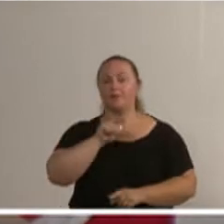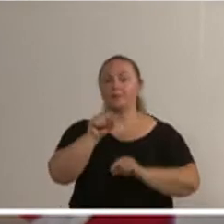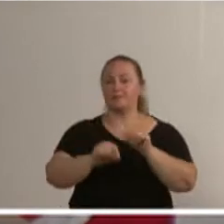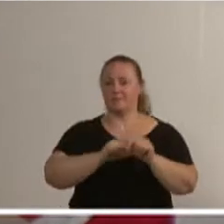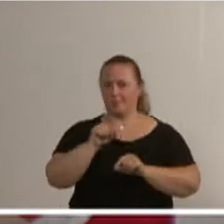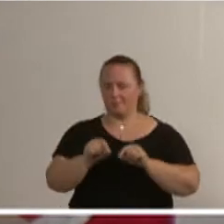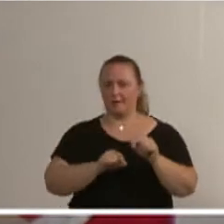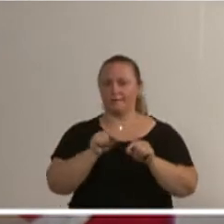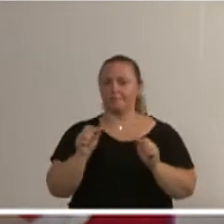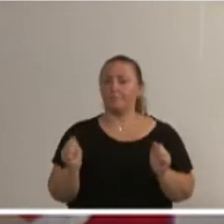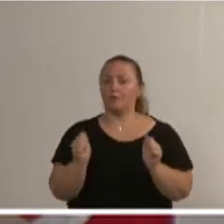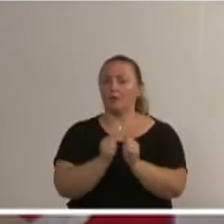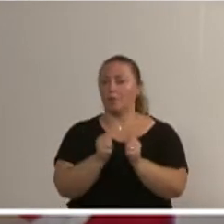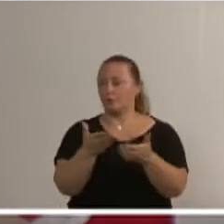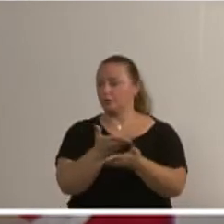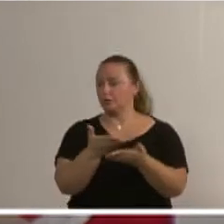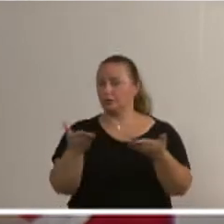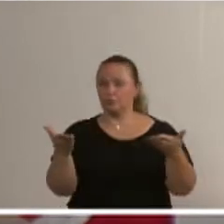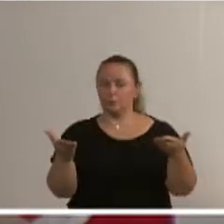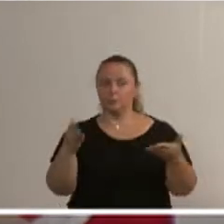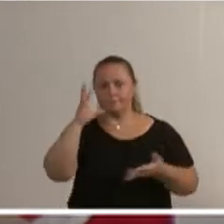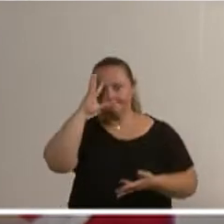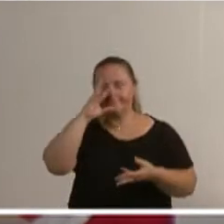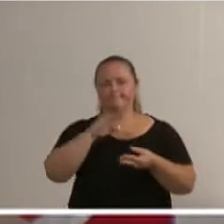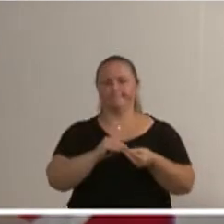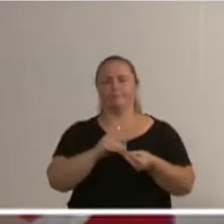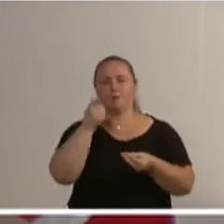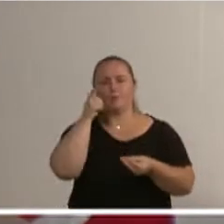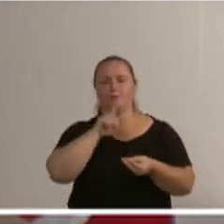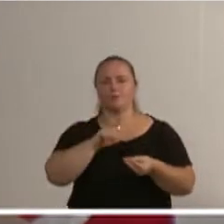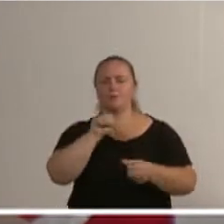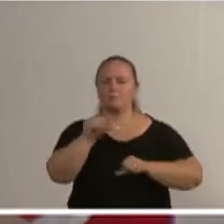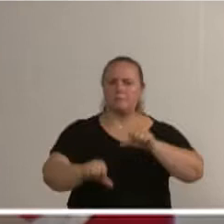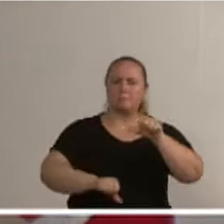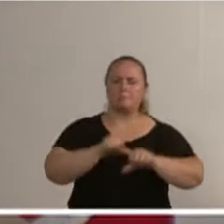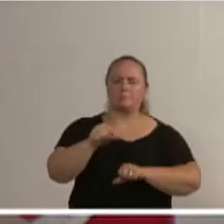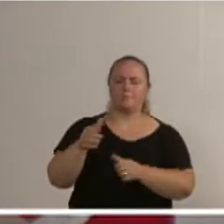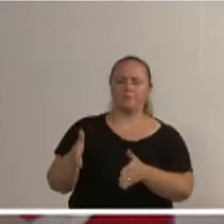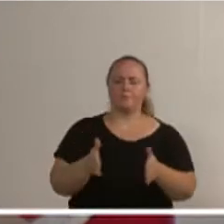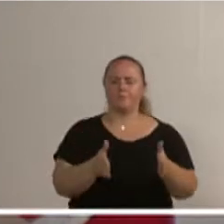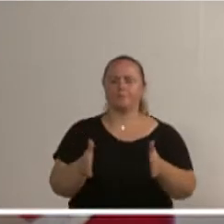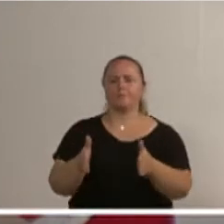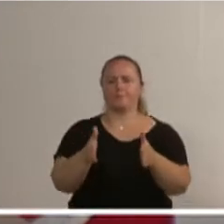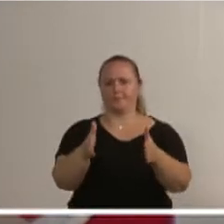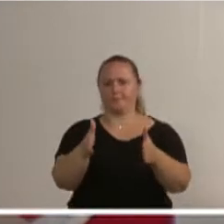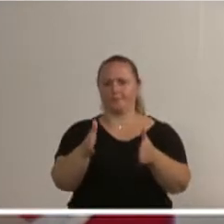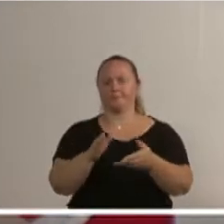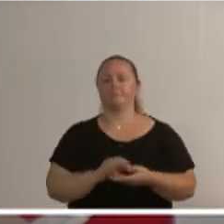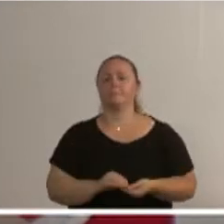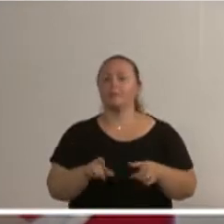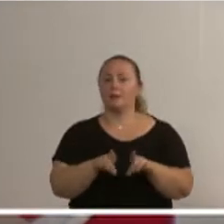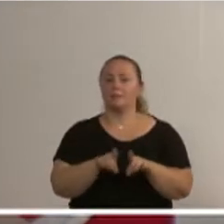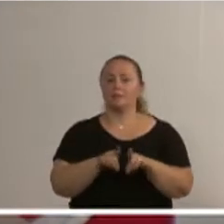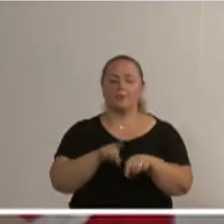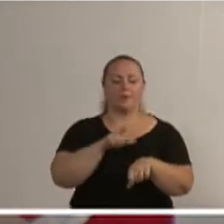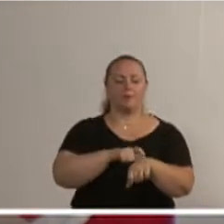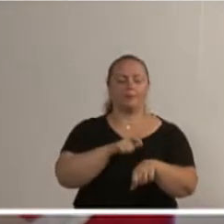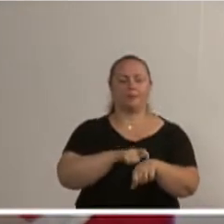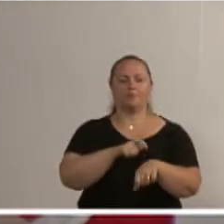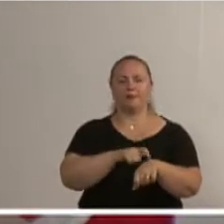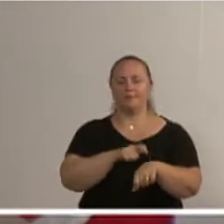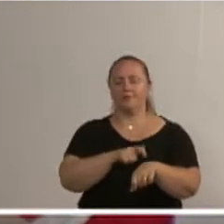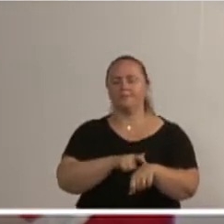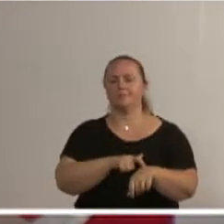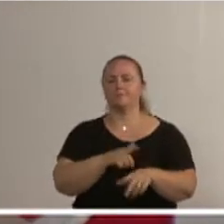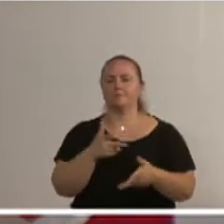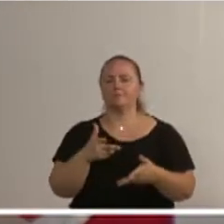com vocês, chegar a um denominador comum, a uma mudança de rota, a uma ampliação de horário, a poder fazer com